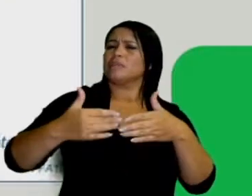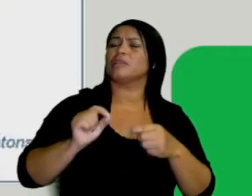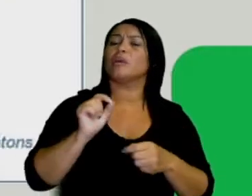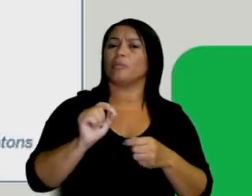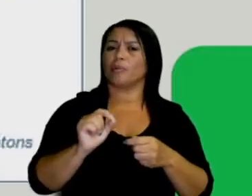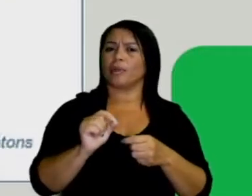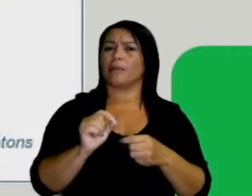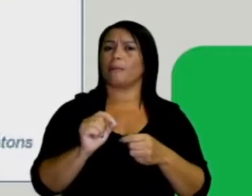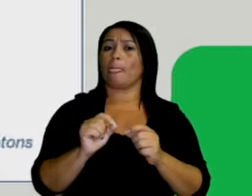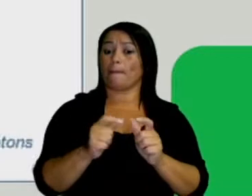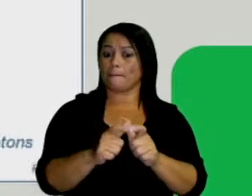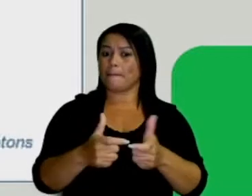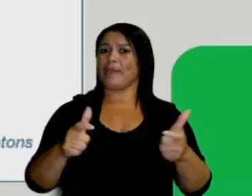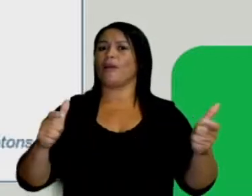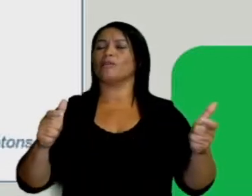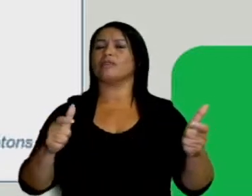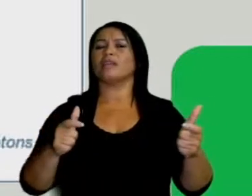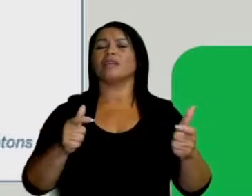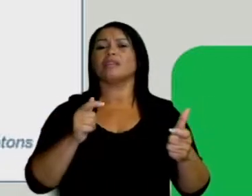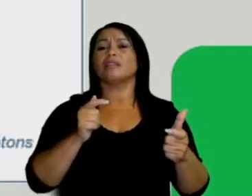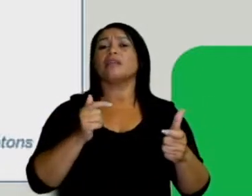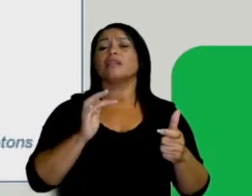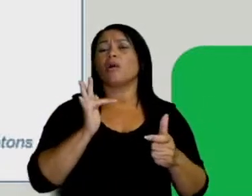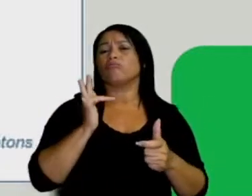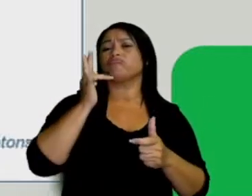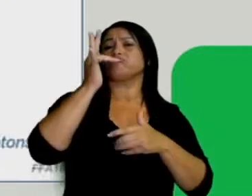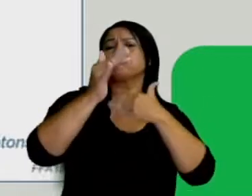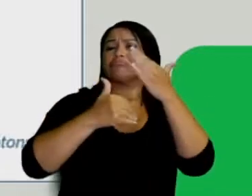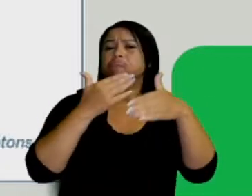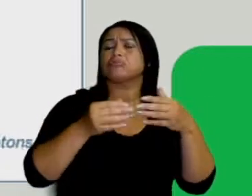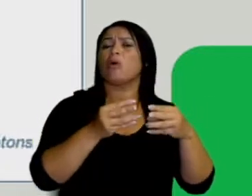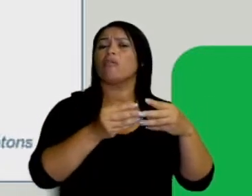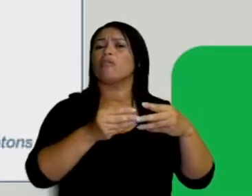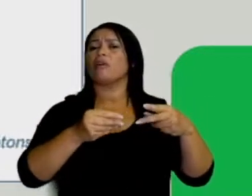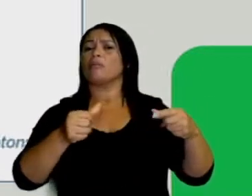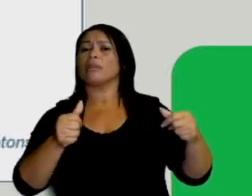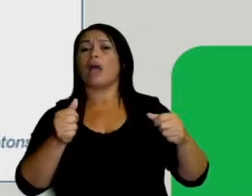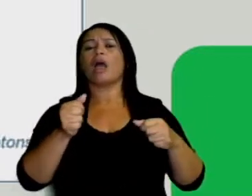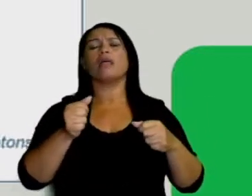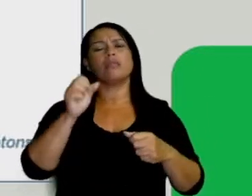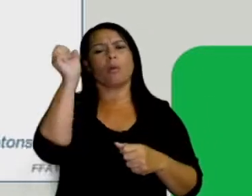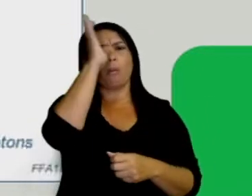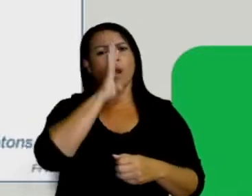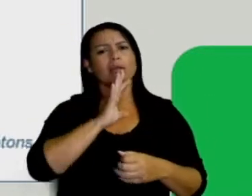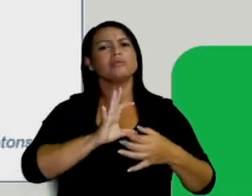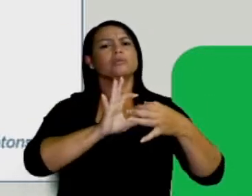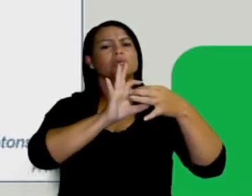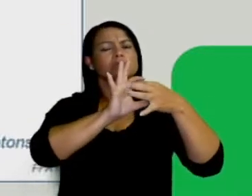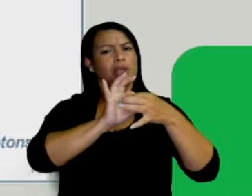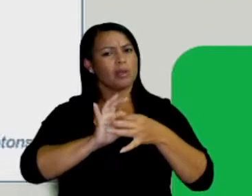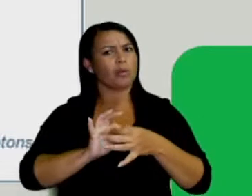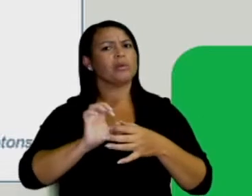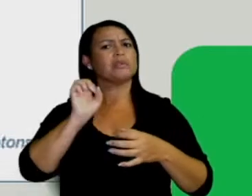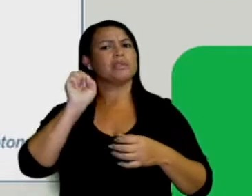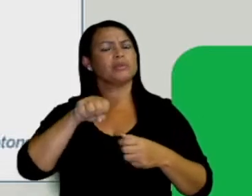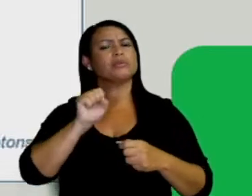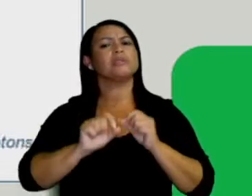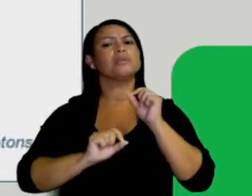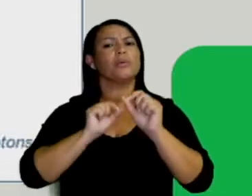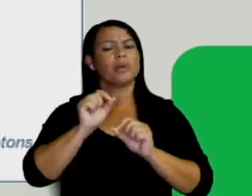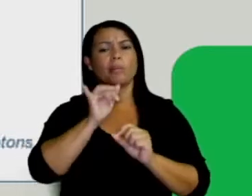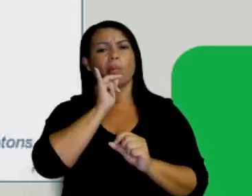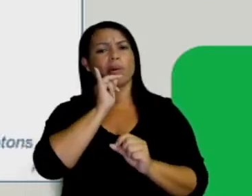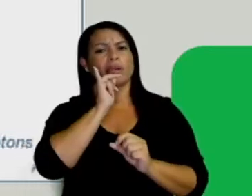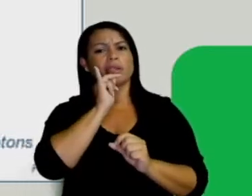megacontinente Pangeia começou a se fragmentar. Então o Brasil está nesse contexto aí. Percebam que ali a gente tem, por exemplo, né,